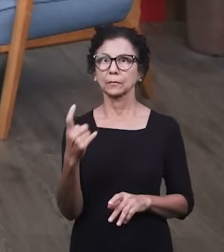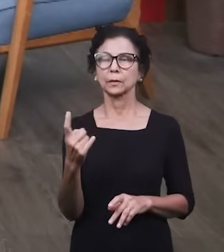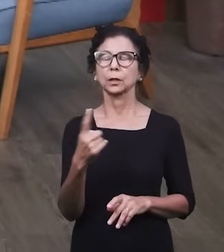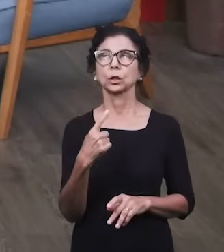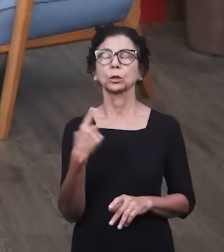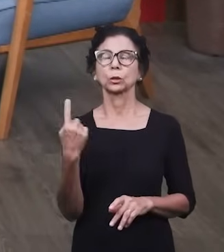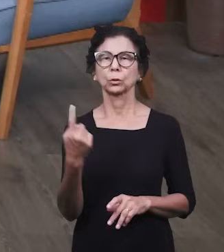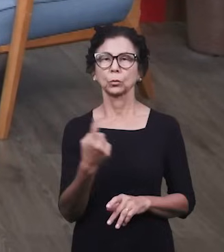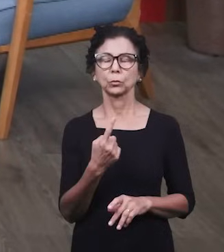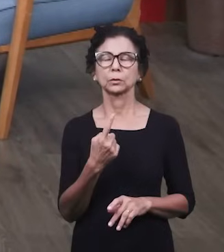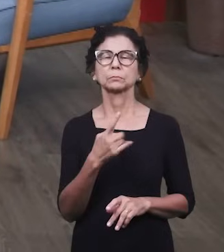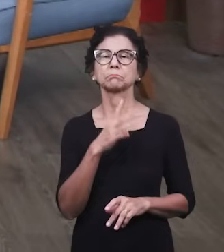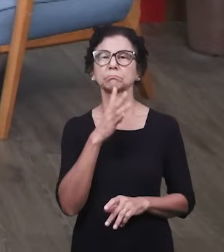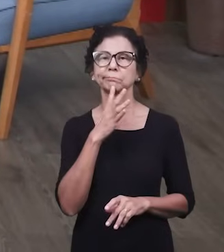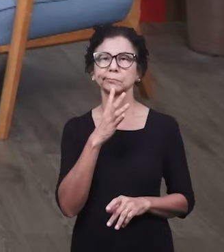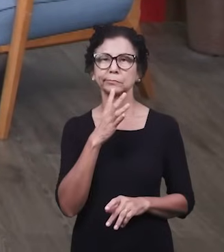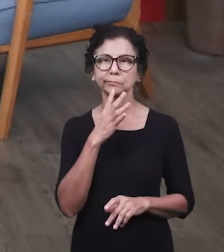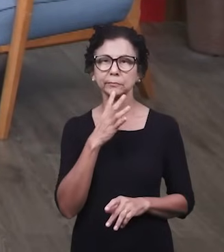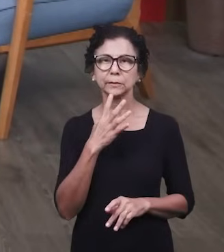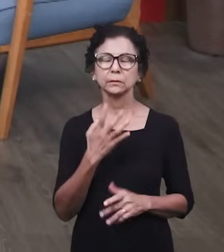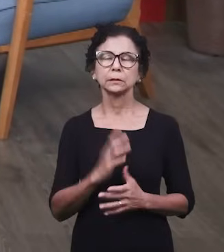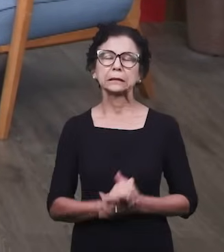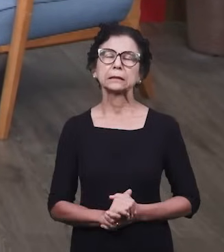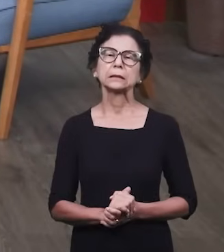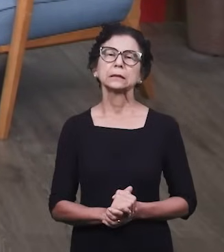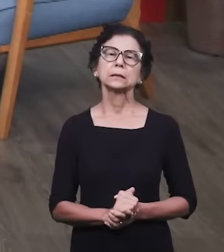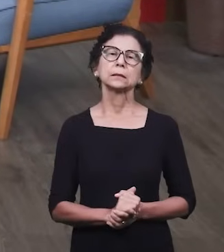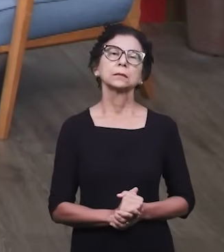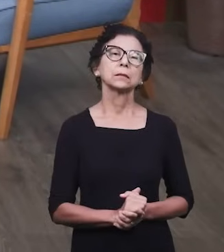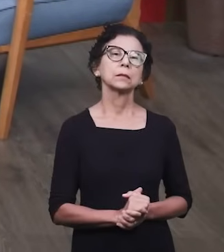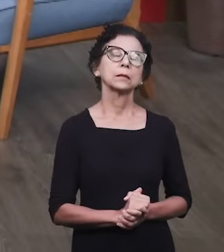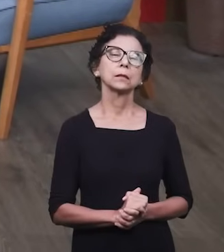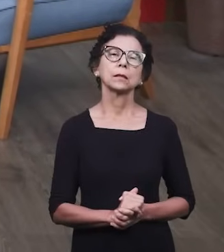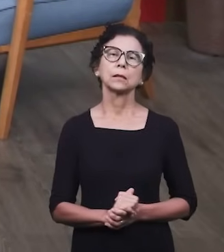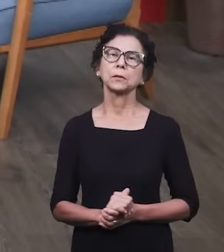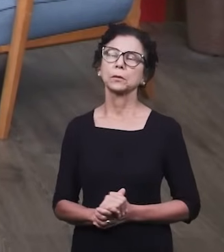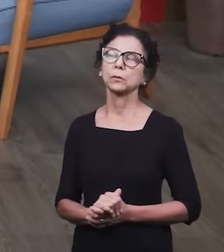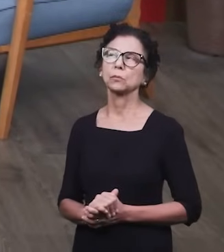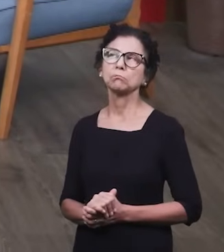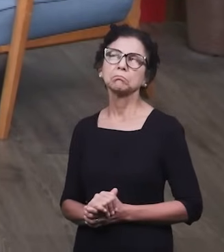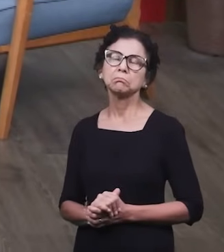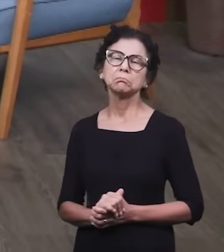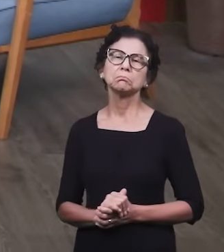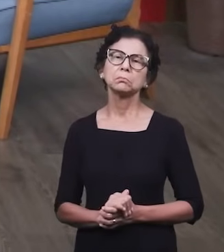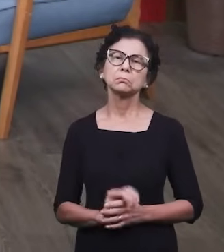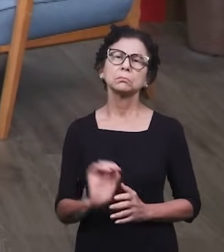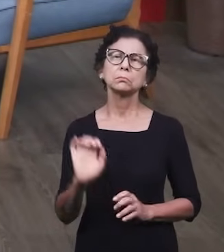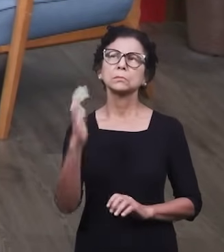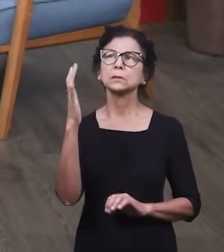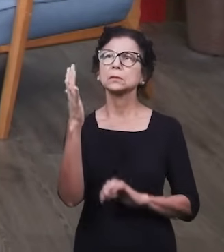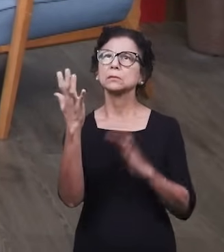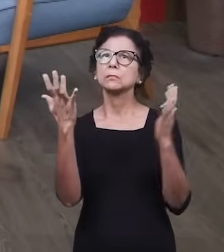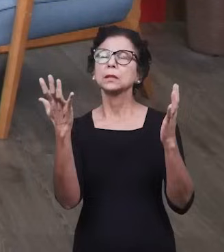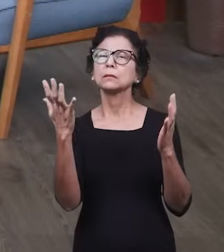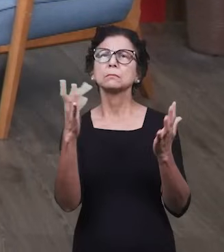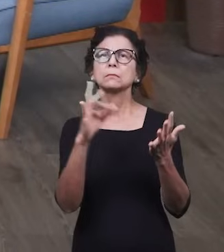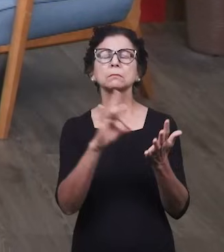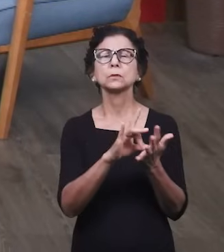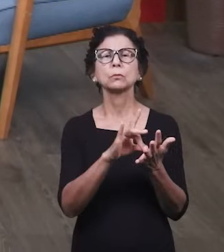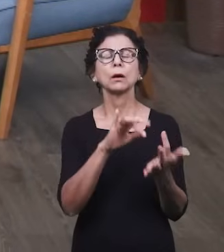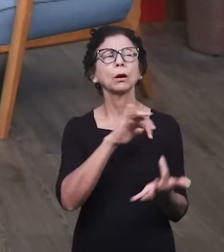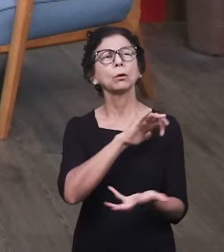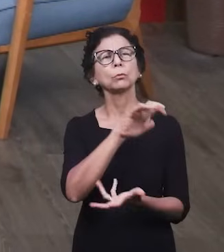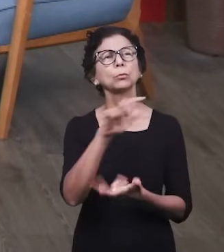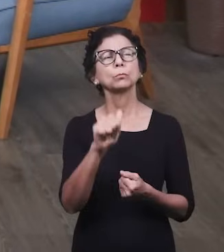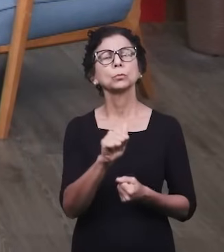para todas as pessoas conhecerem, para terem a ciência do que é que está acontecendo nos nossos